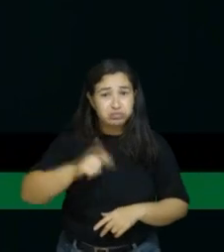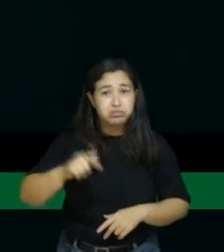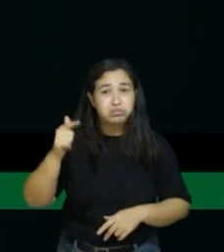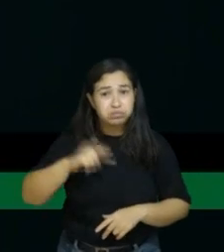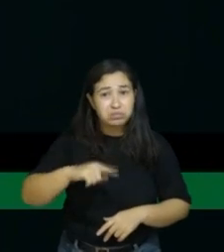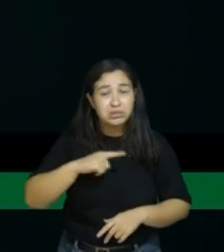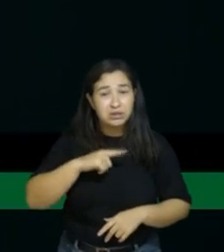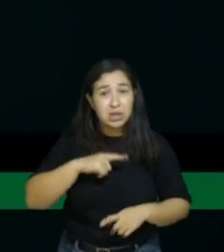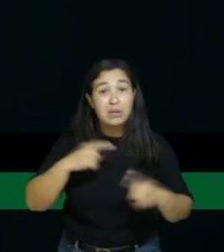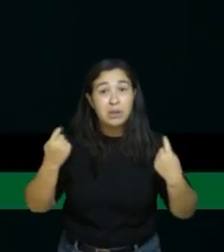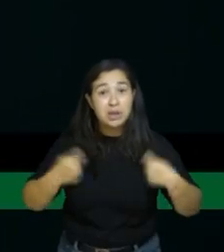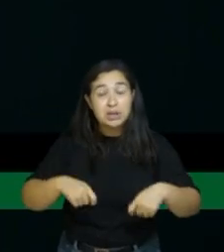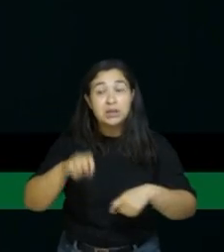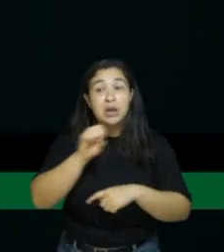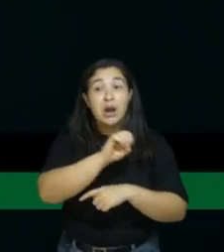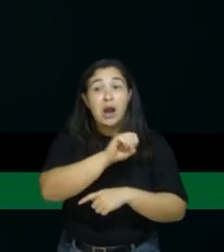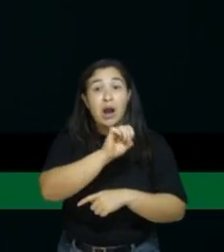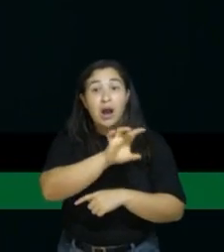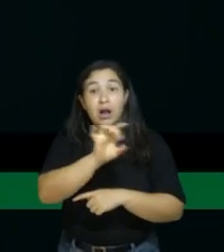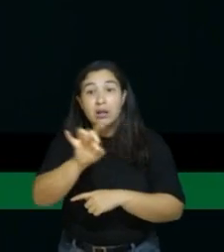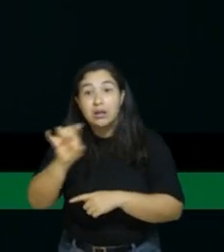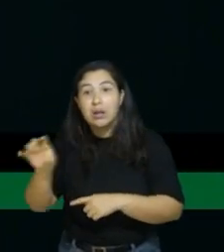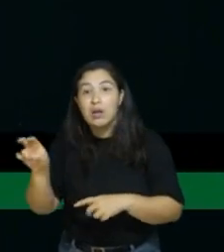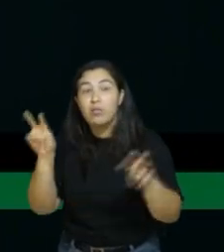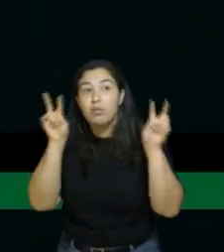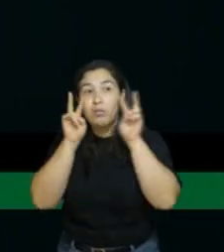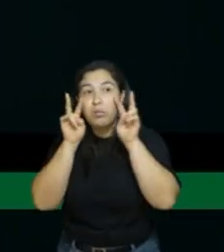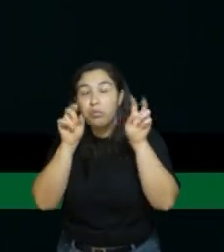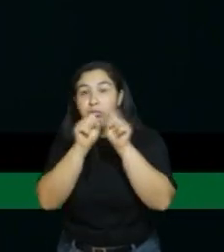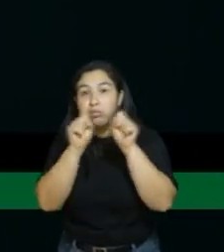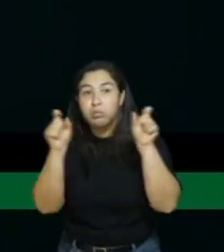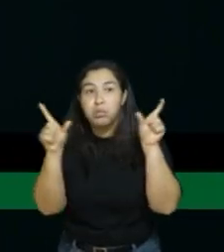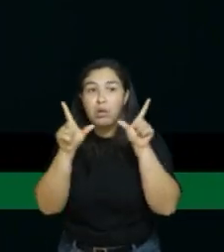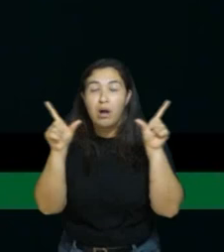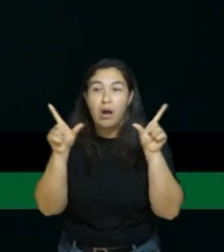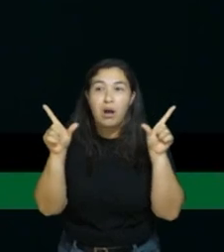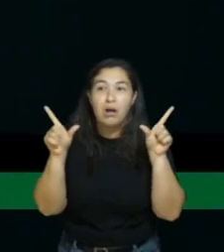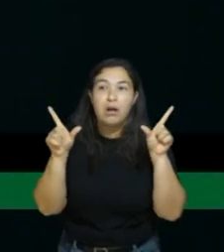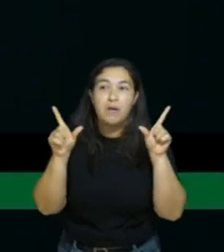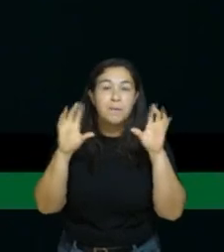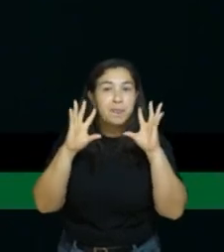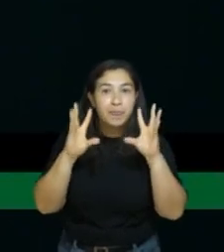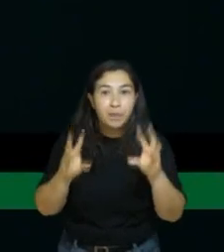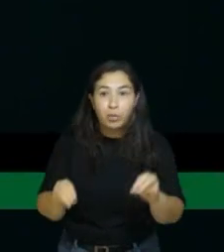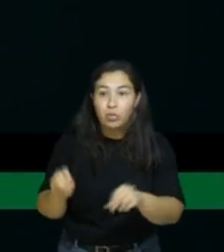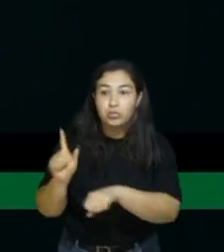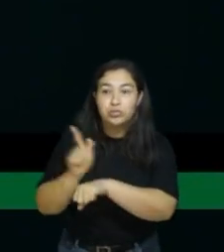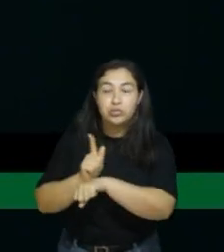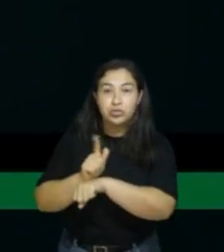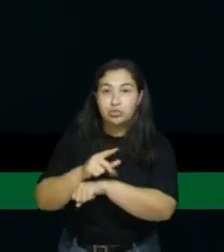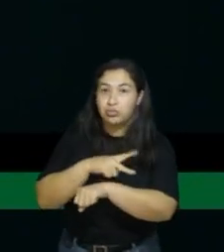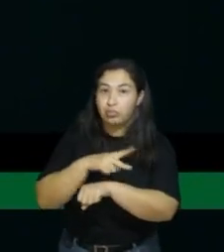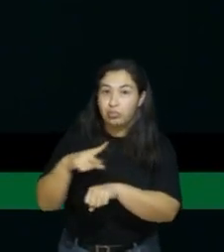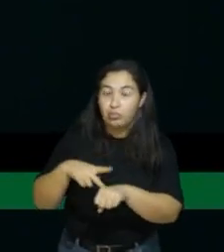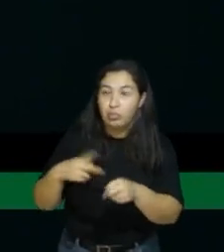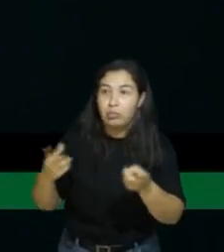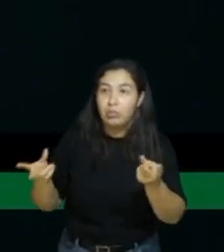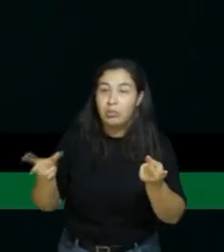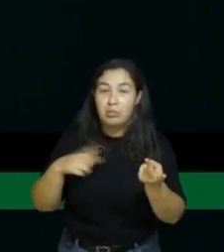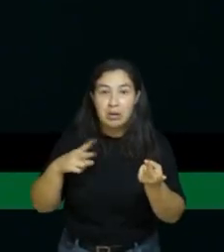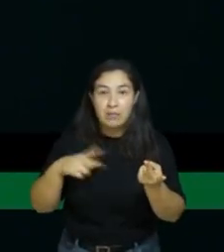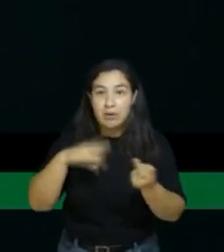radar nosso enquanto parlamentares no ratar de todo e qualquer gestor público e privado e